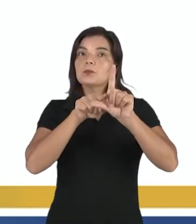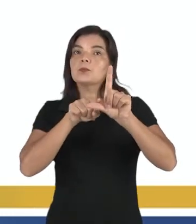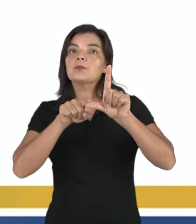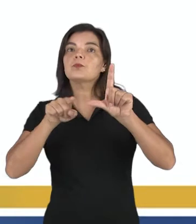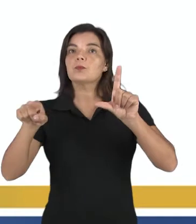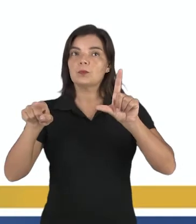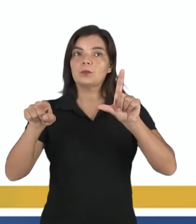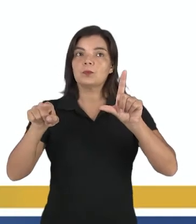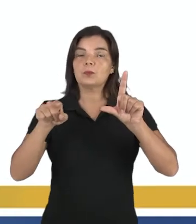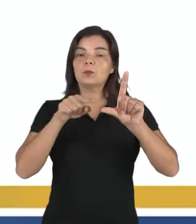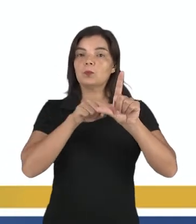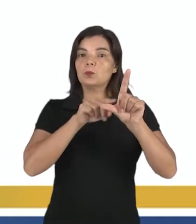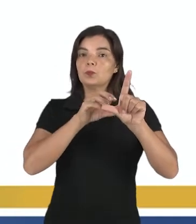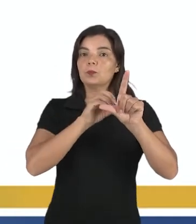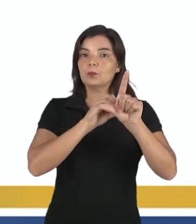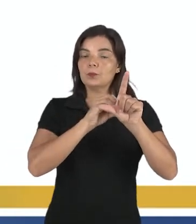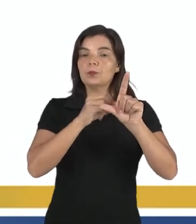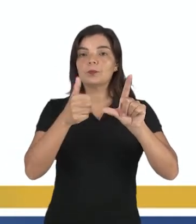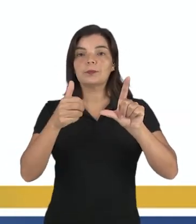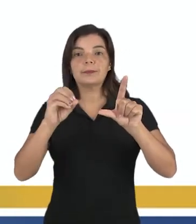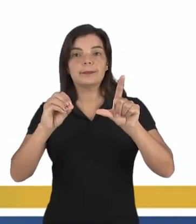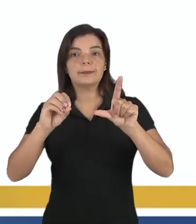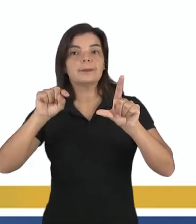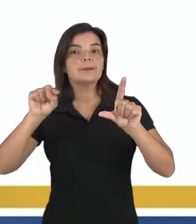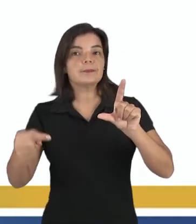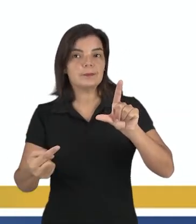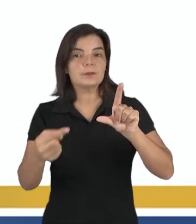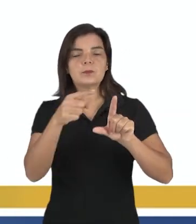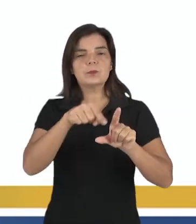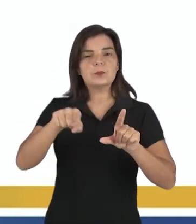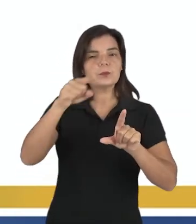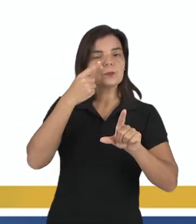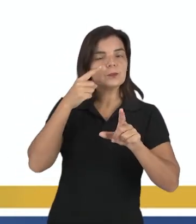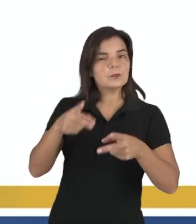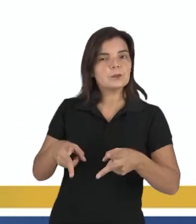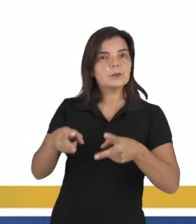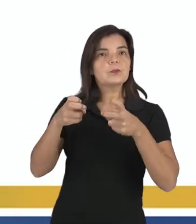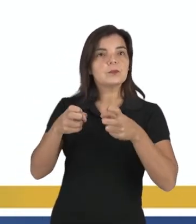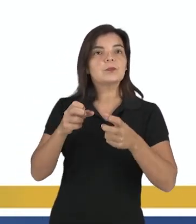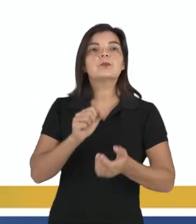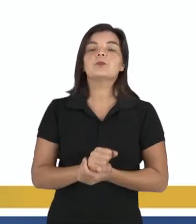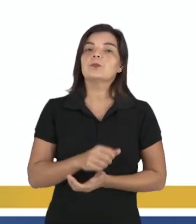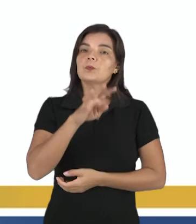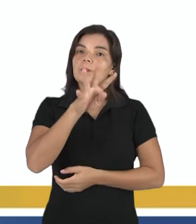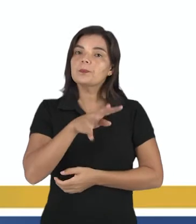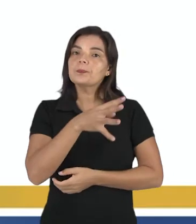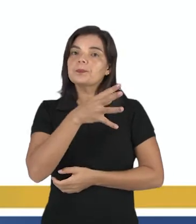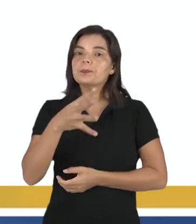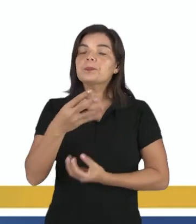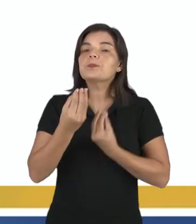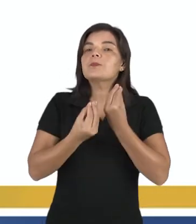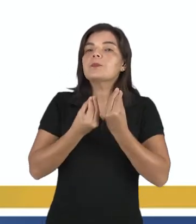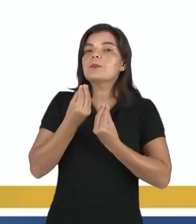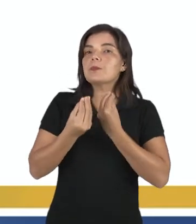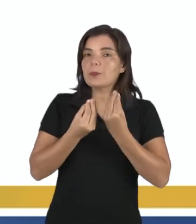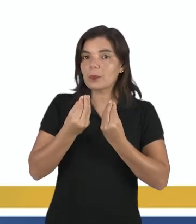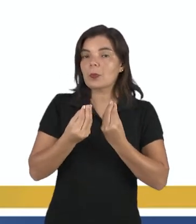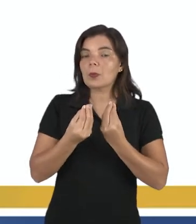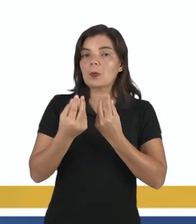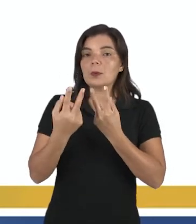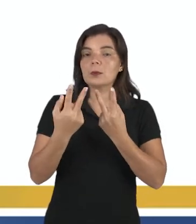ponto 0 e 10.000. Para vocês perceberem isso, nós vamos colocar no gráfico como